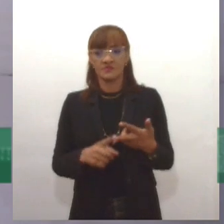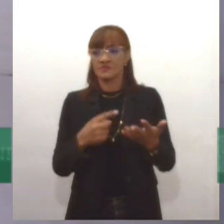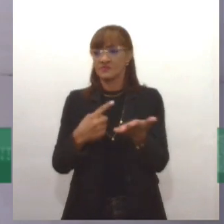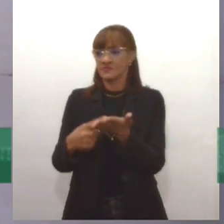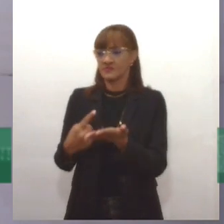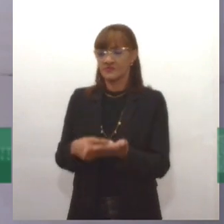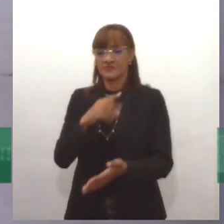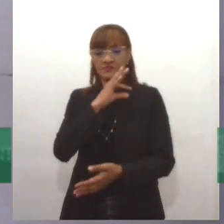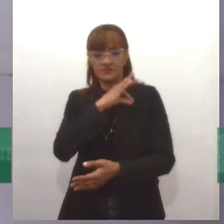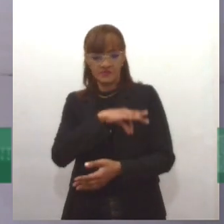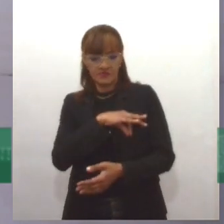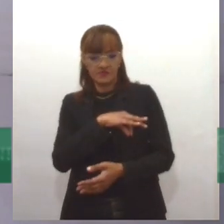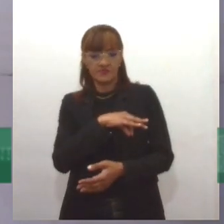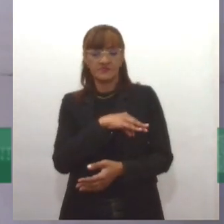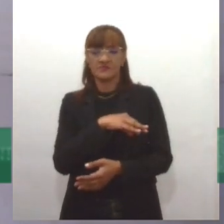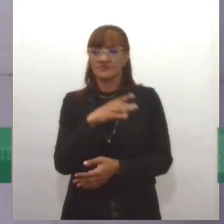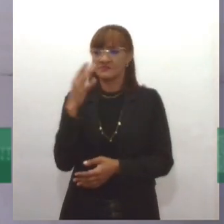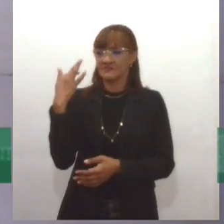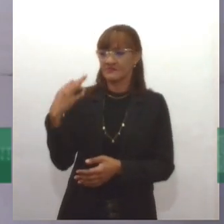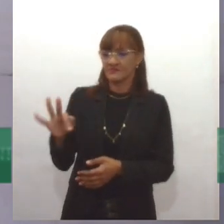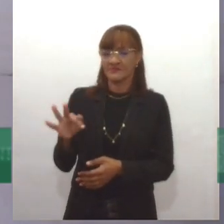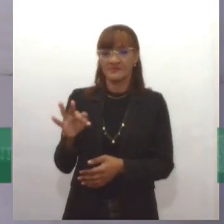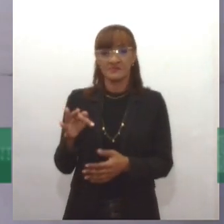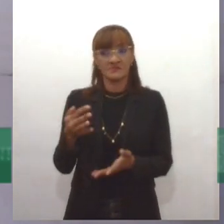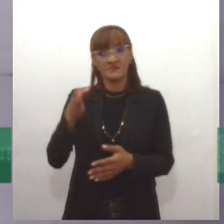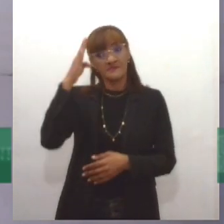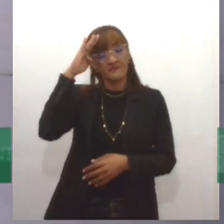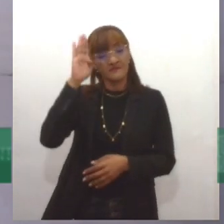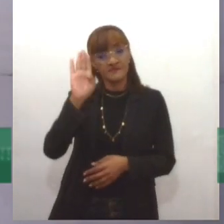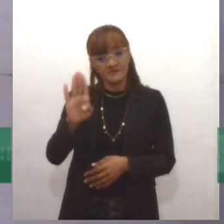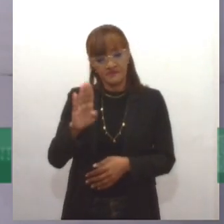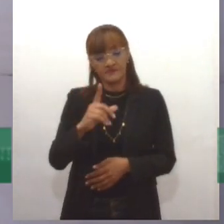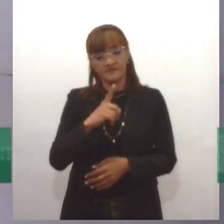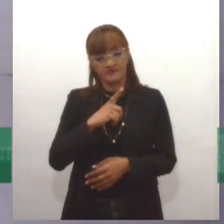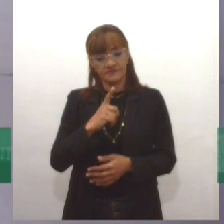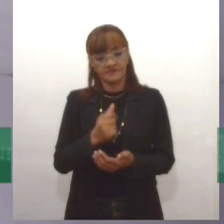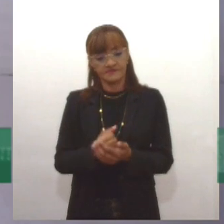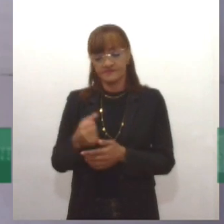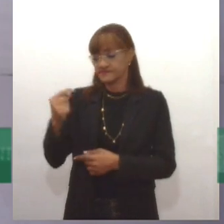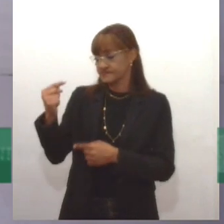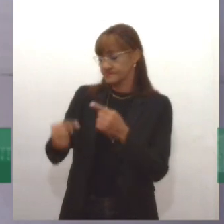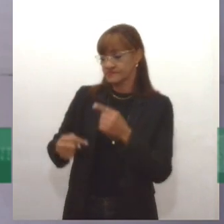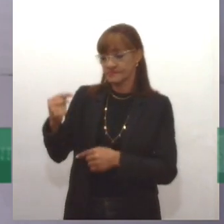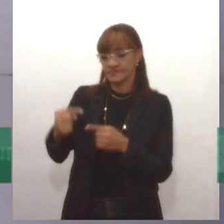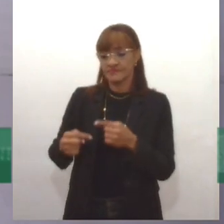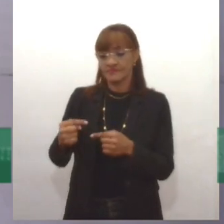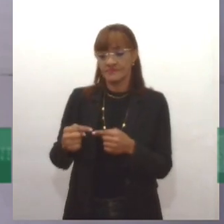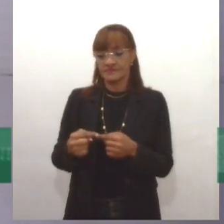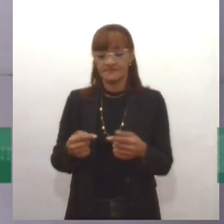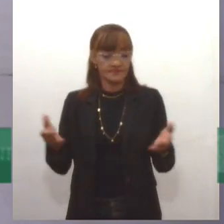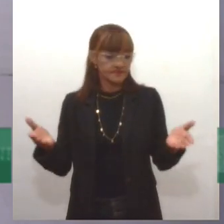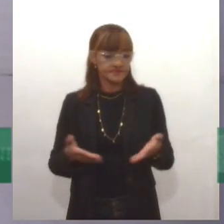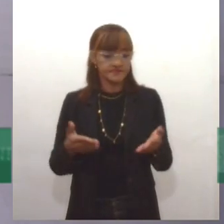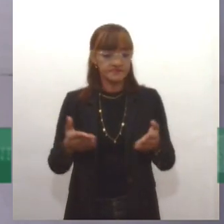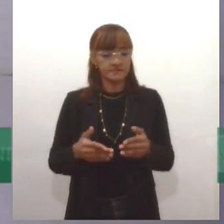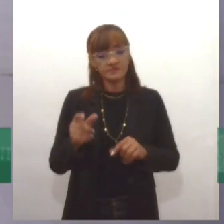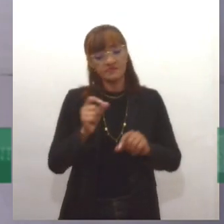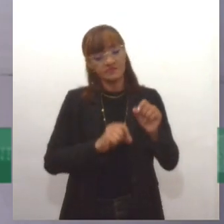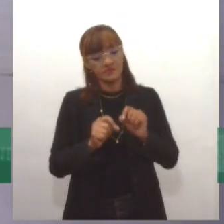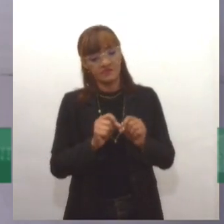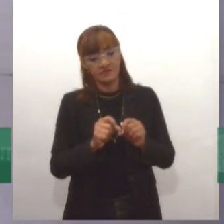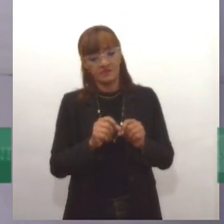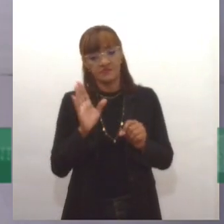âmbito federal, principalmente também. E essa discussão faz muito sentido nesse momento, porque está falando aí de uma valorização